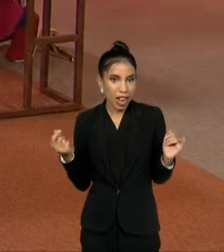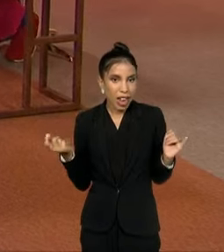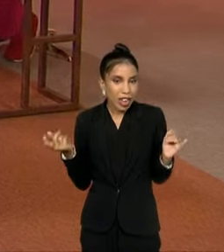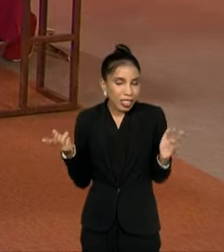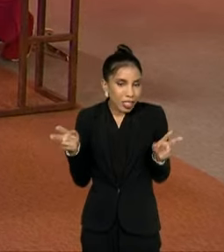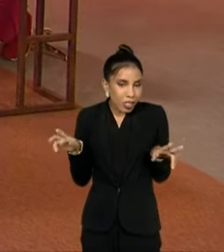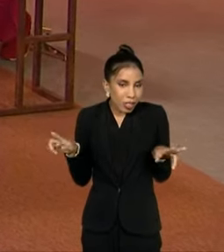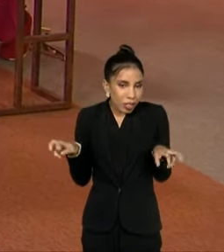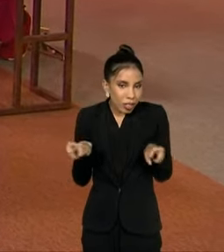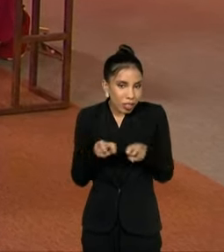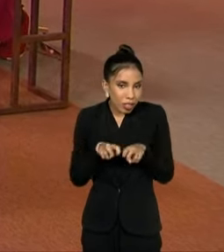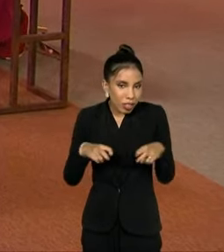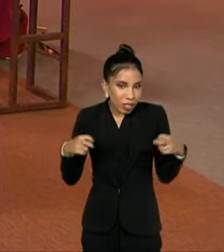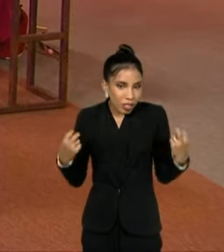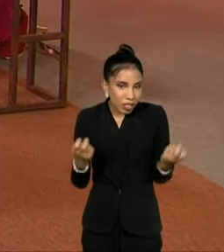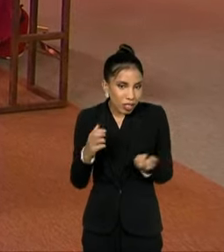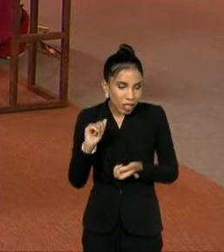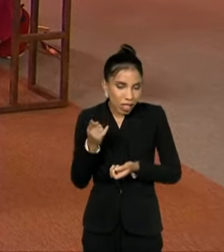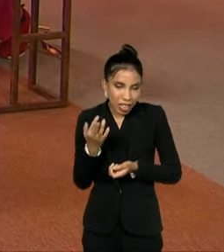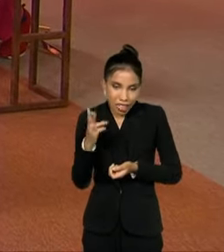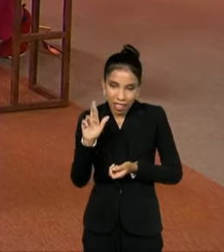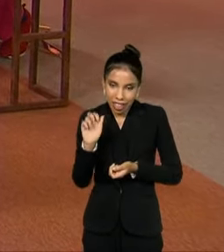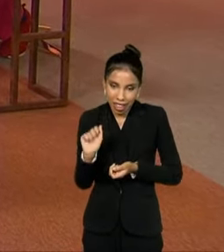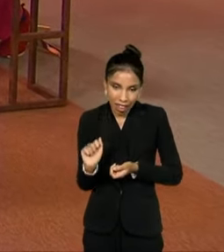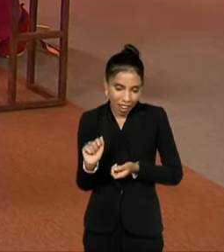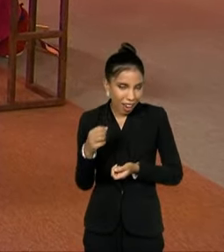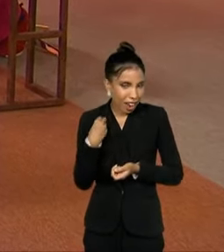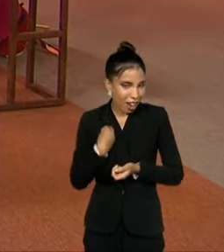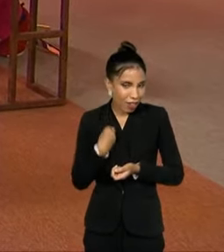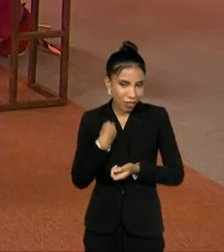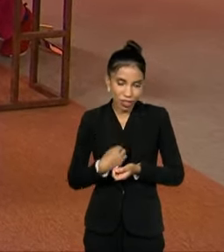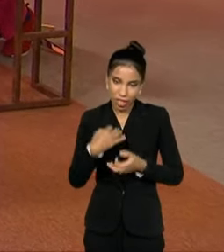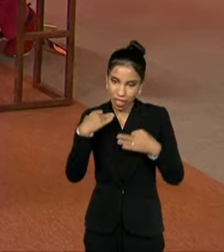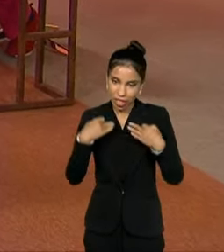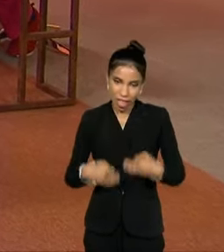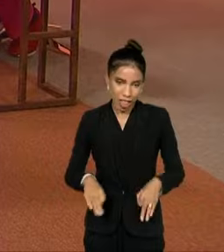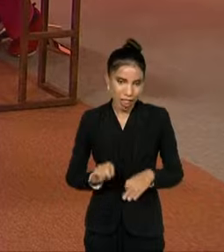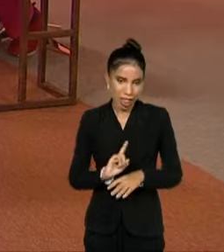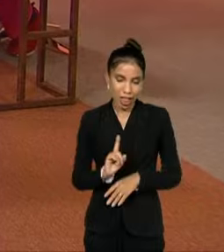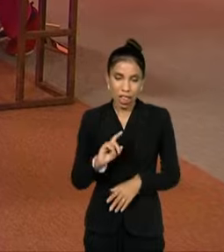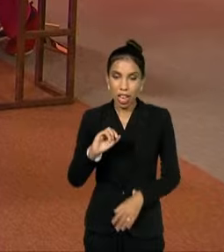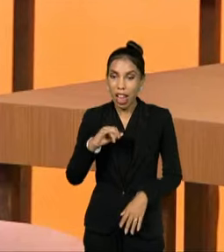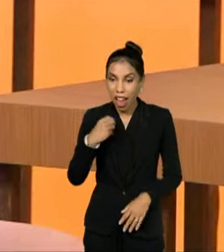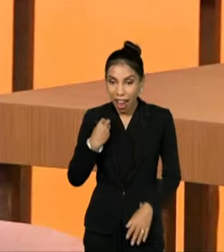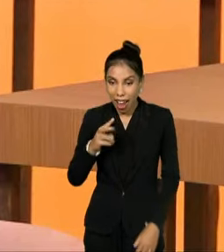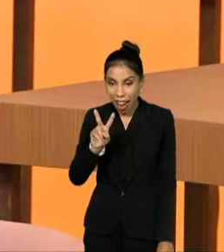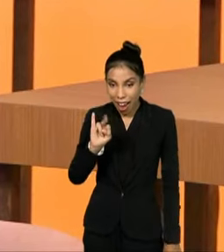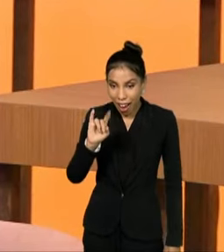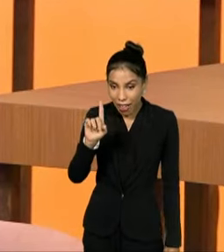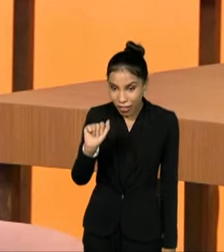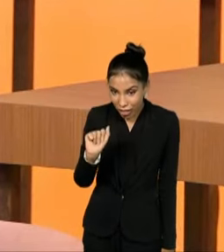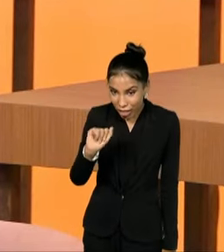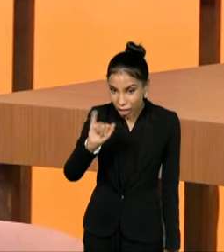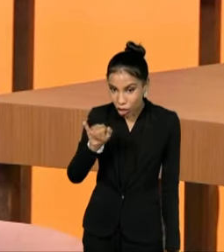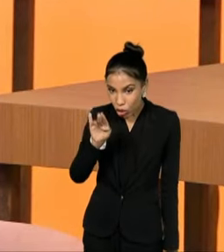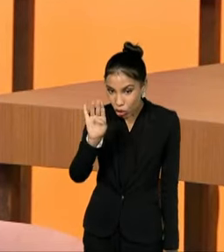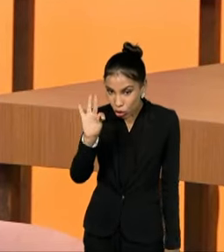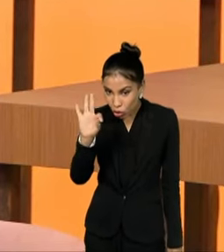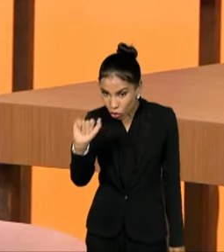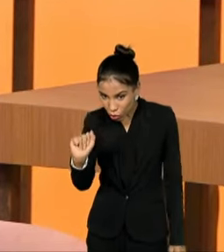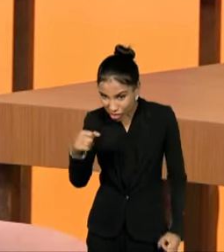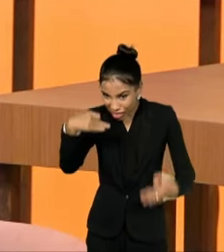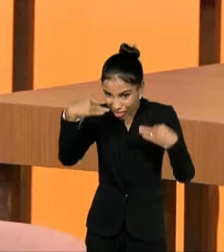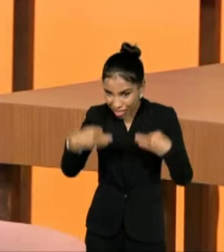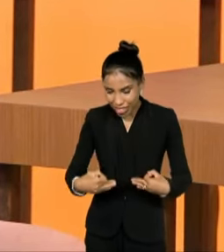Andréia, a vida não é justa, né? Não é justa. Não é justa. Esse é um livro que a Andréia Pachá escreveu, que virou